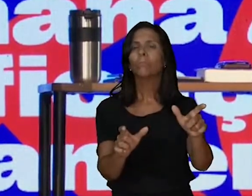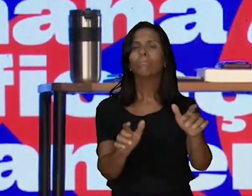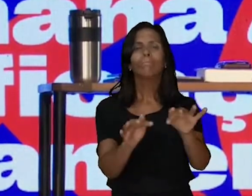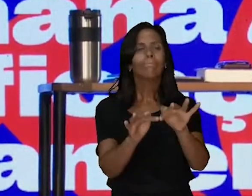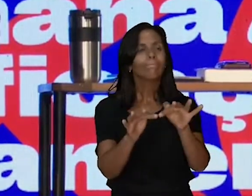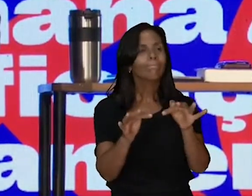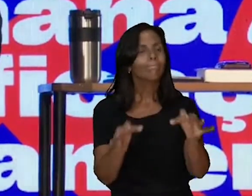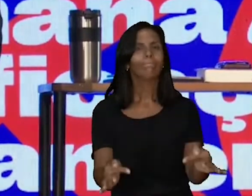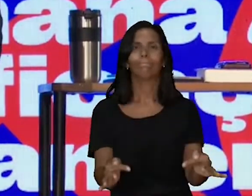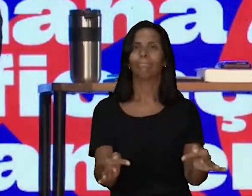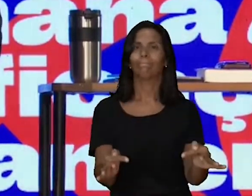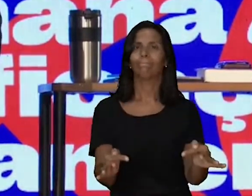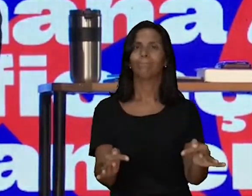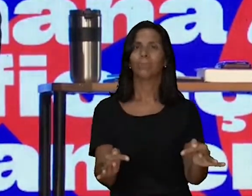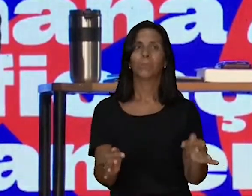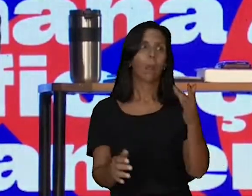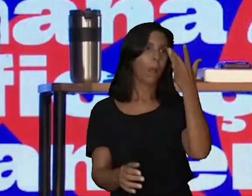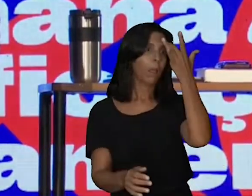que não sabiam no que ia dar.